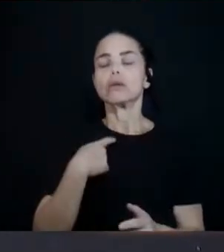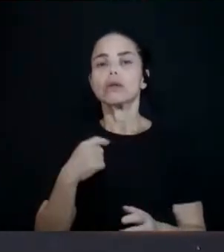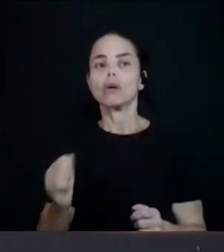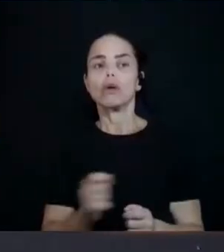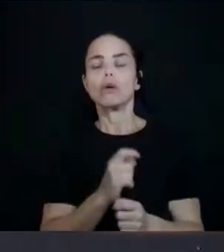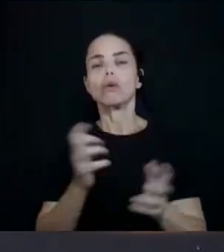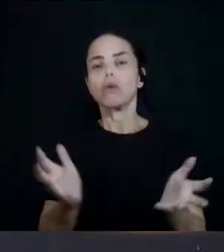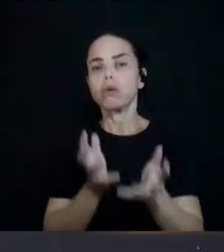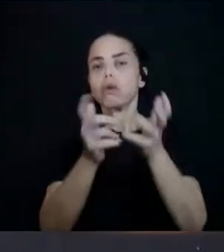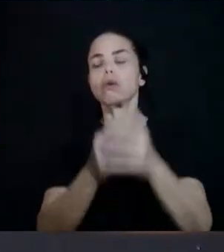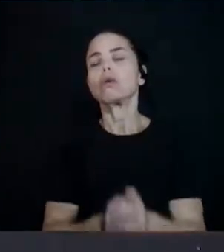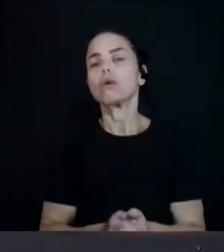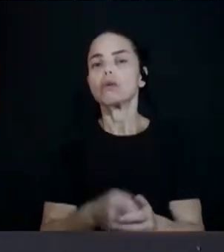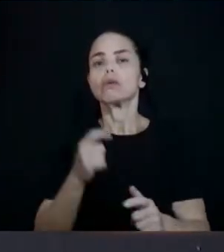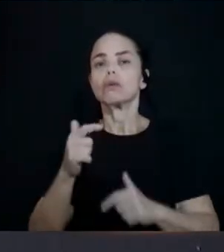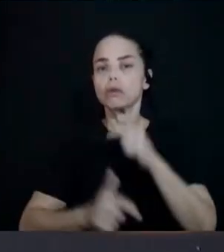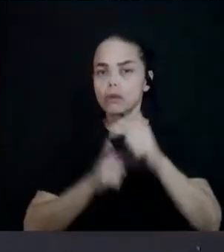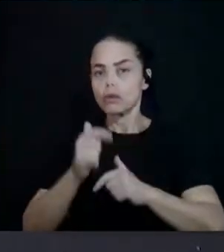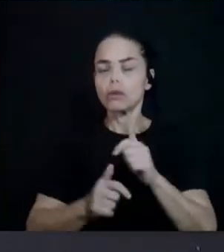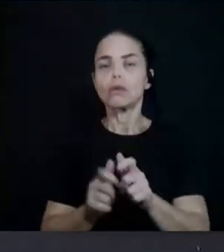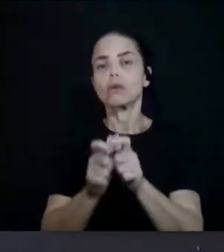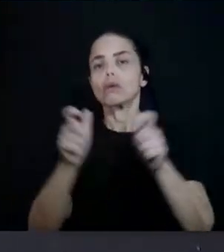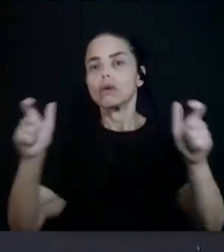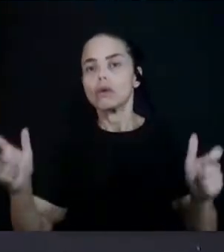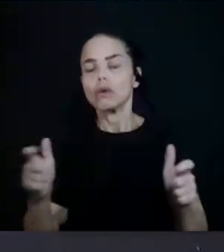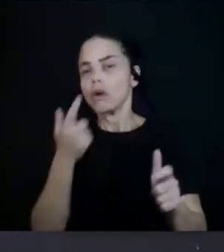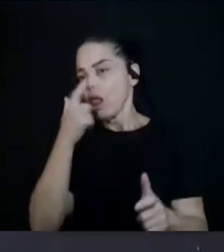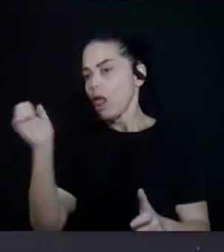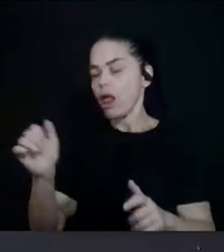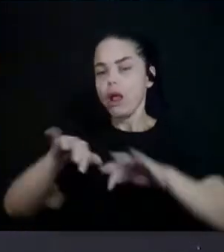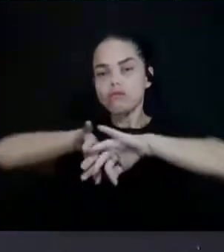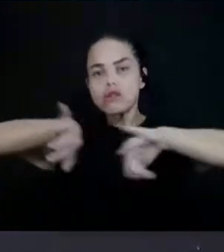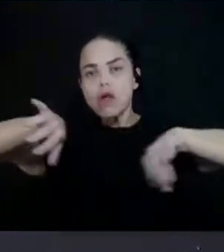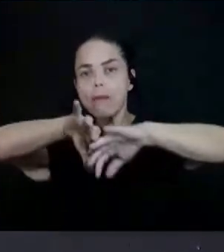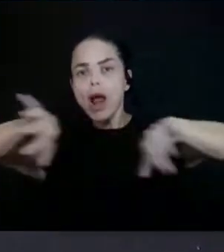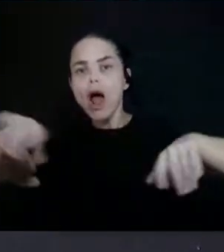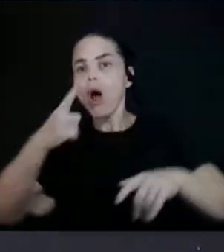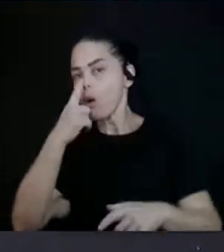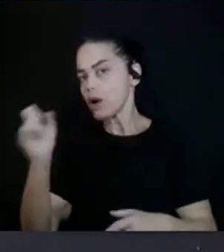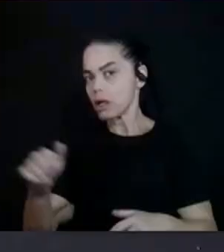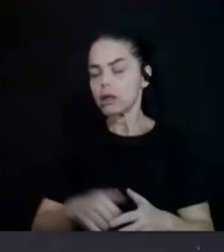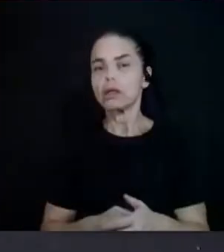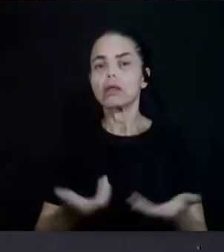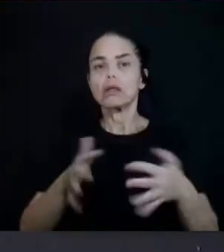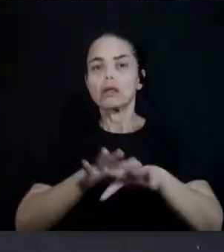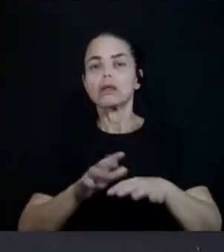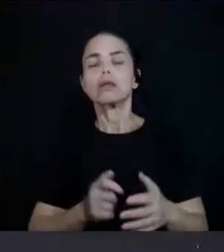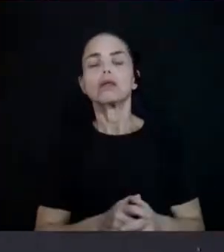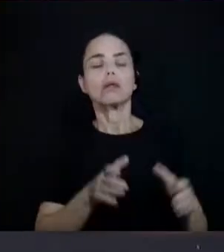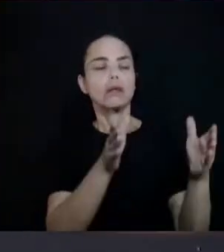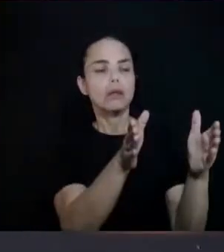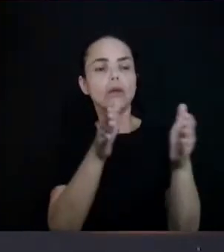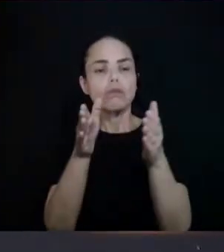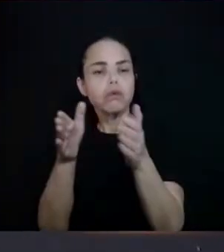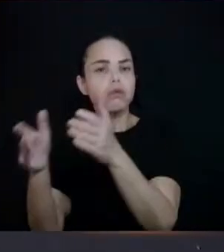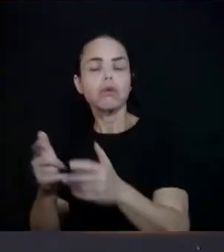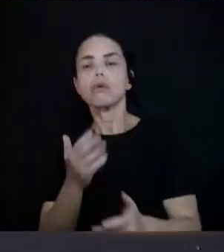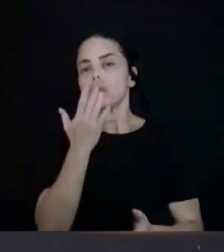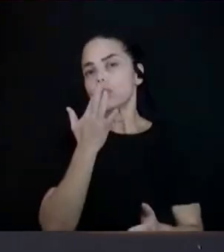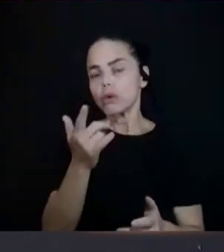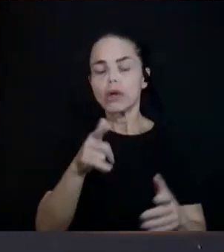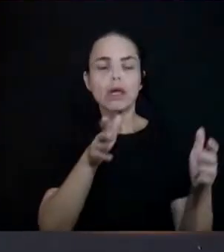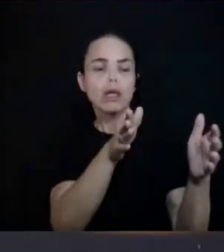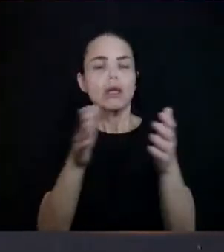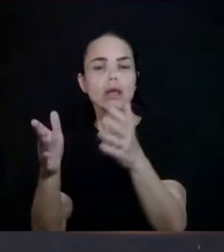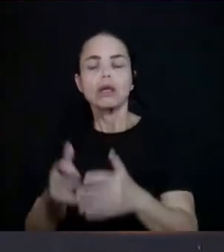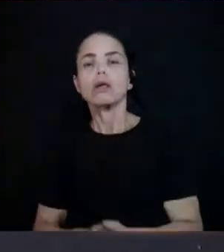eficiência operacional, ampliação da coleta seletiva, inclusão das cooperativas e catadores, atração de